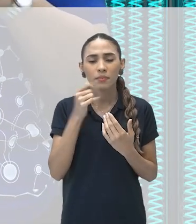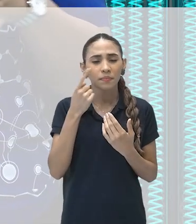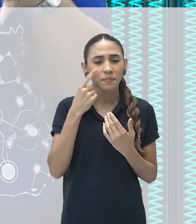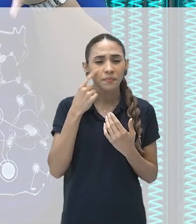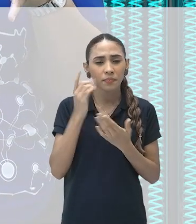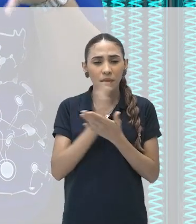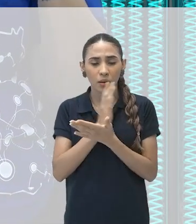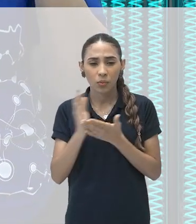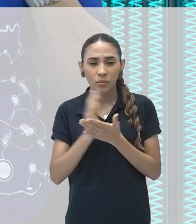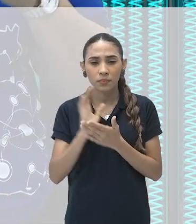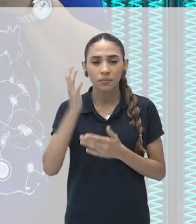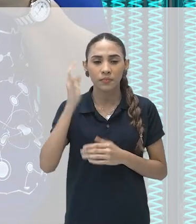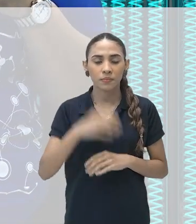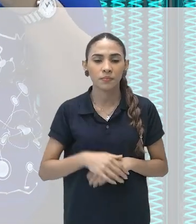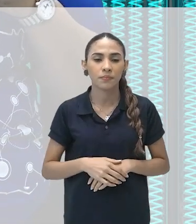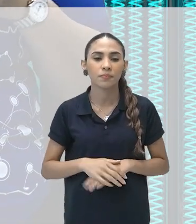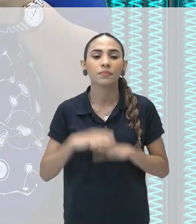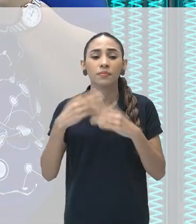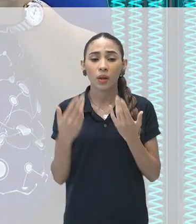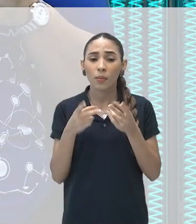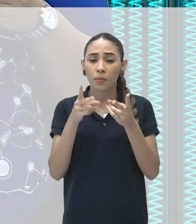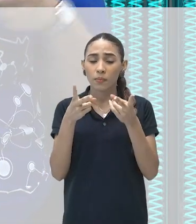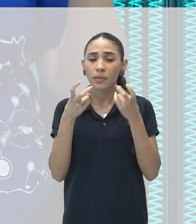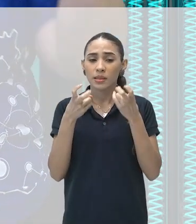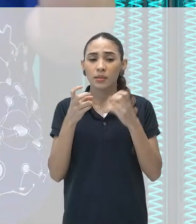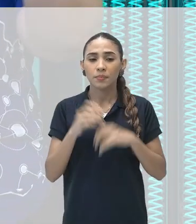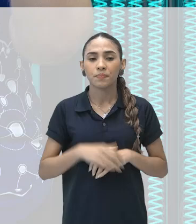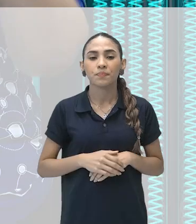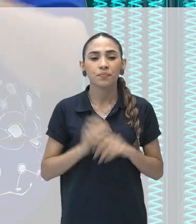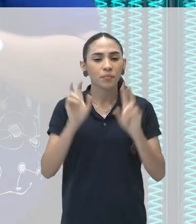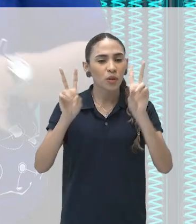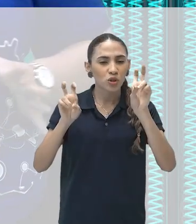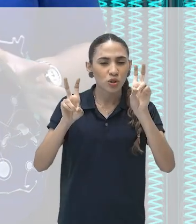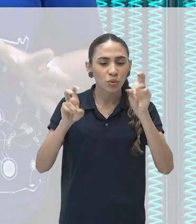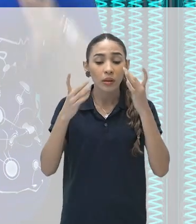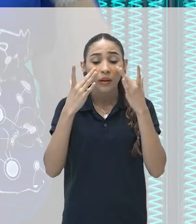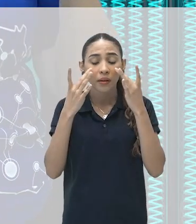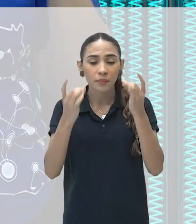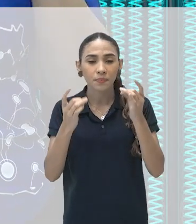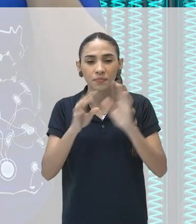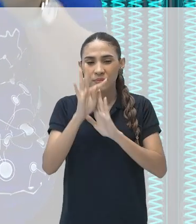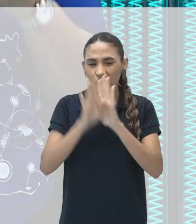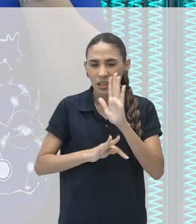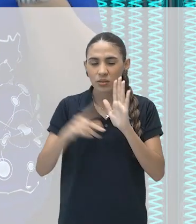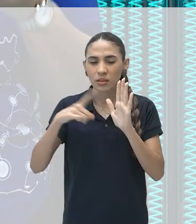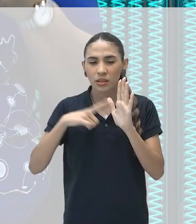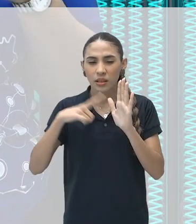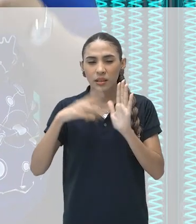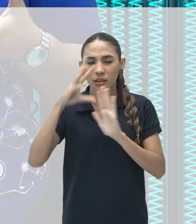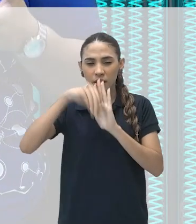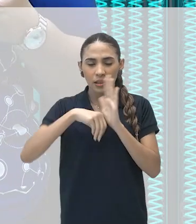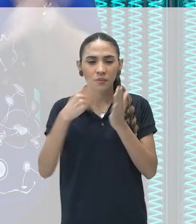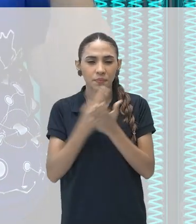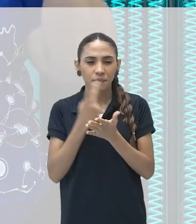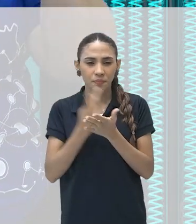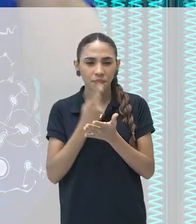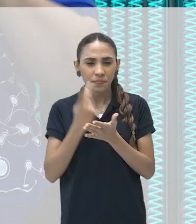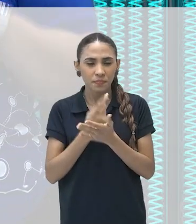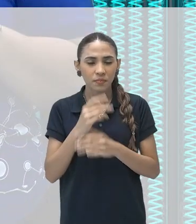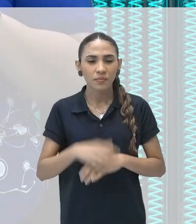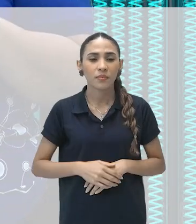né, em alguma situação, e você vê o título chamativo, um texto com problemas ortográficos ali